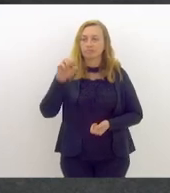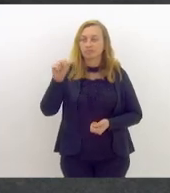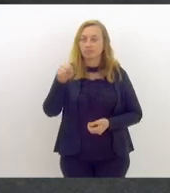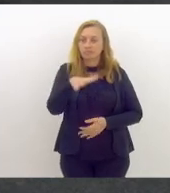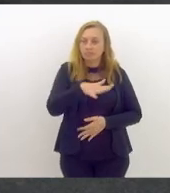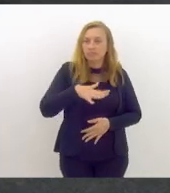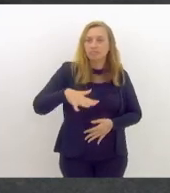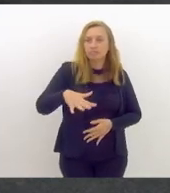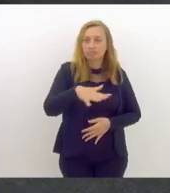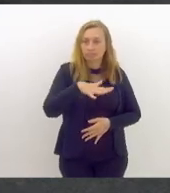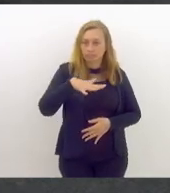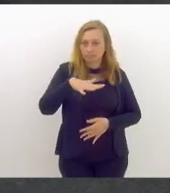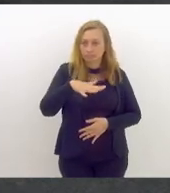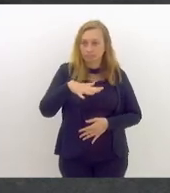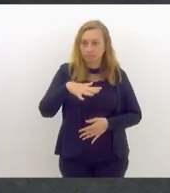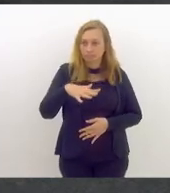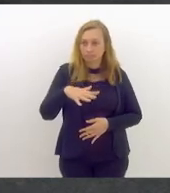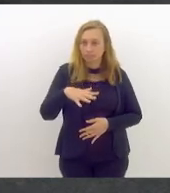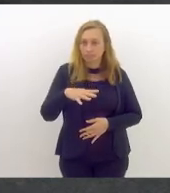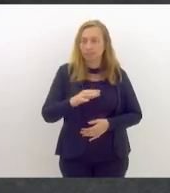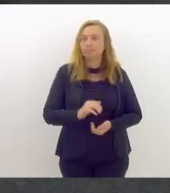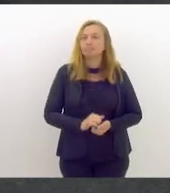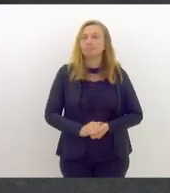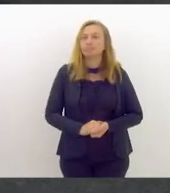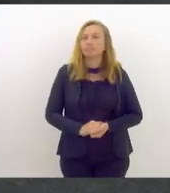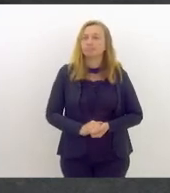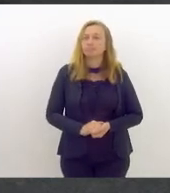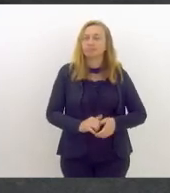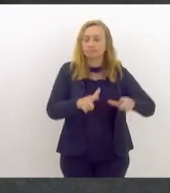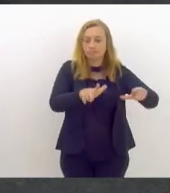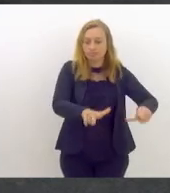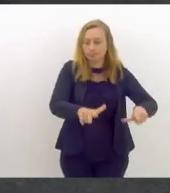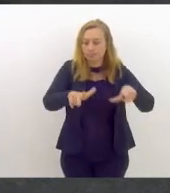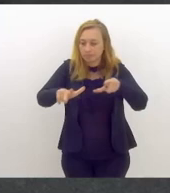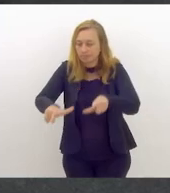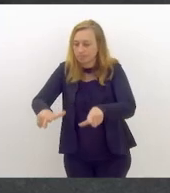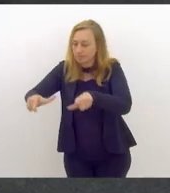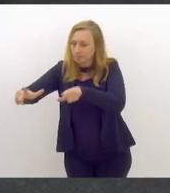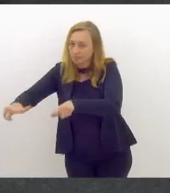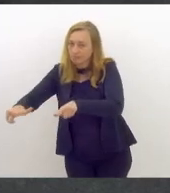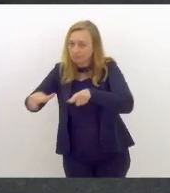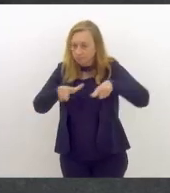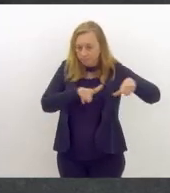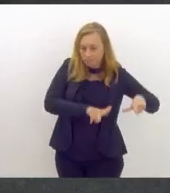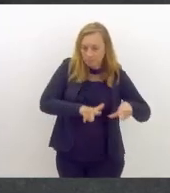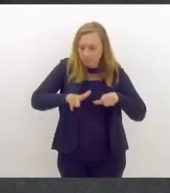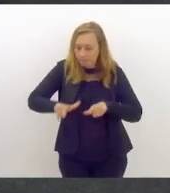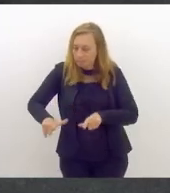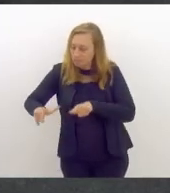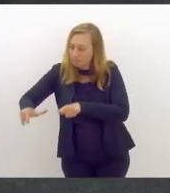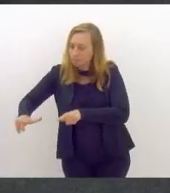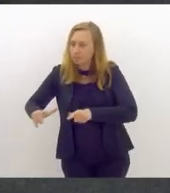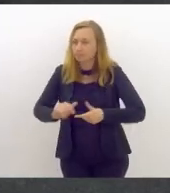áreas definidas pelas respectivas linhas poligonais